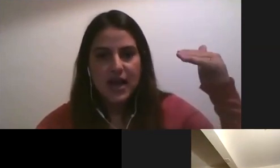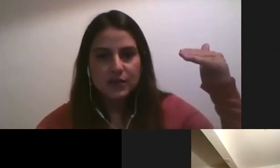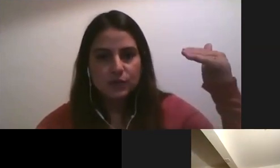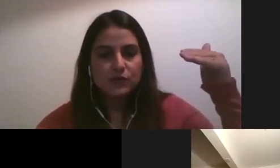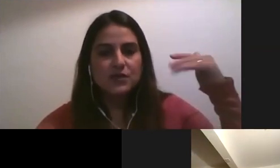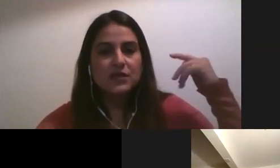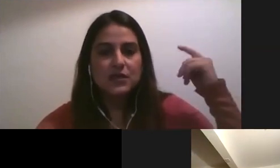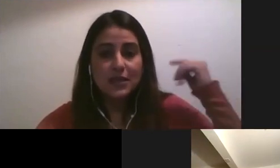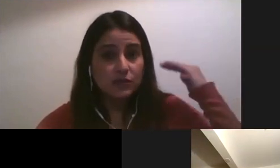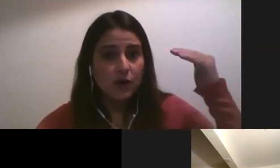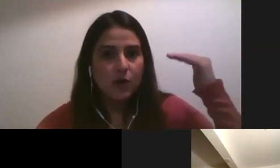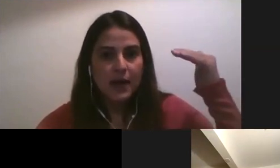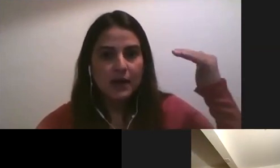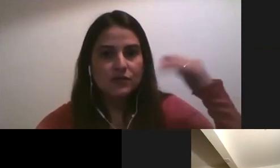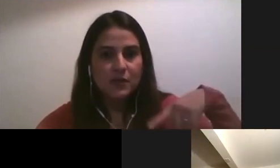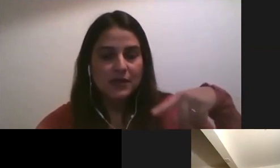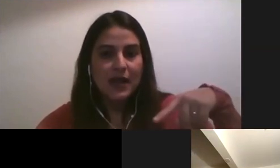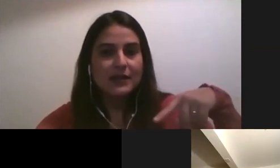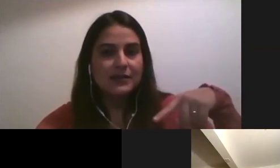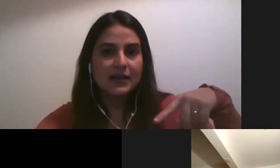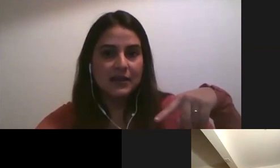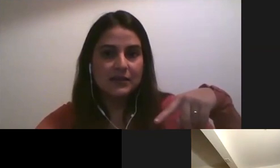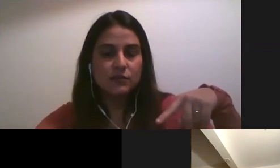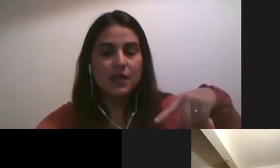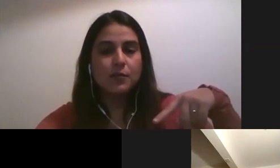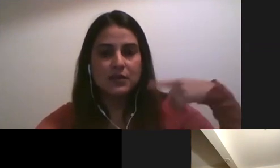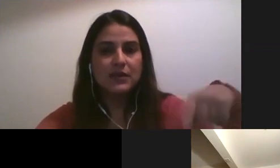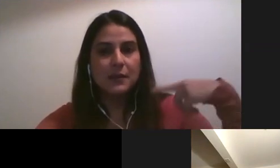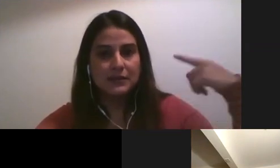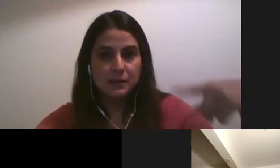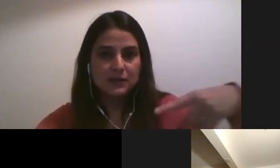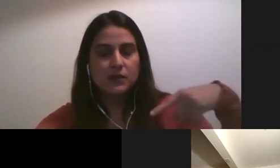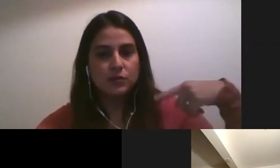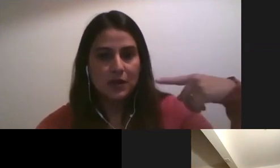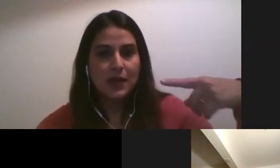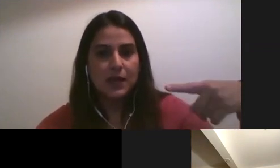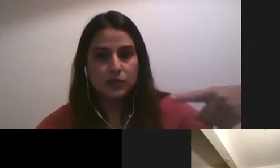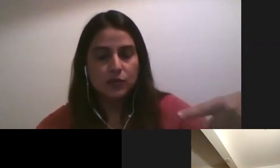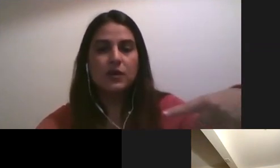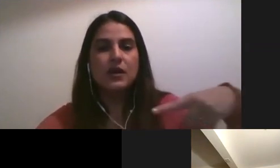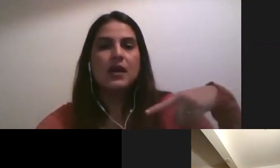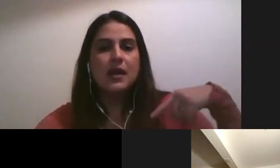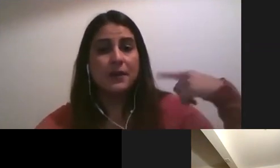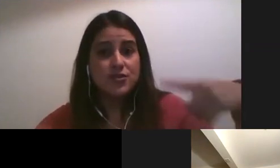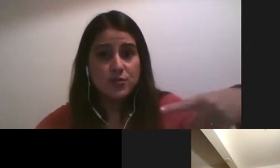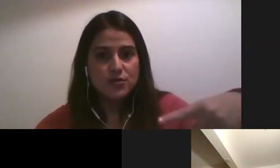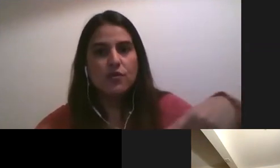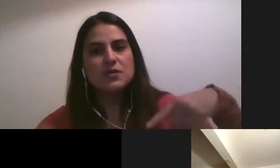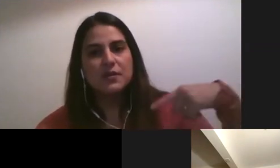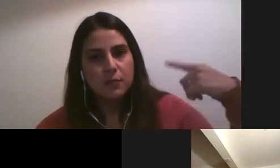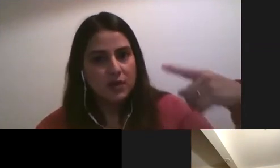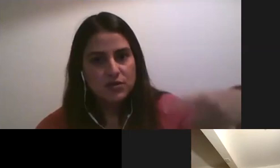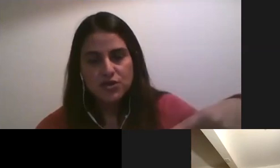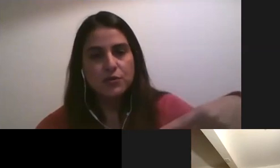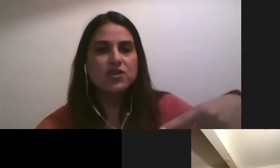de estados, e não só com eles, como a Daniela traz a questão da importância da participação do trabalhador para as discussões,